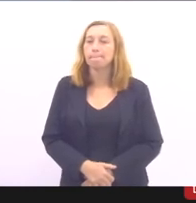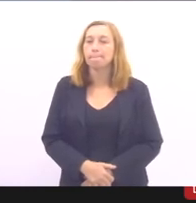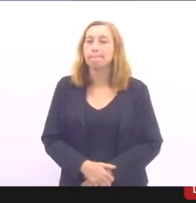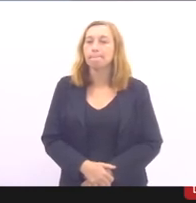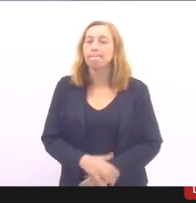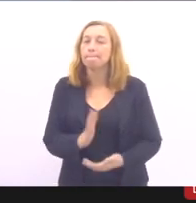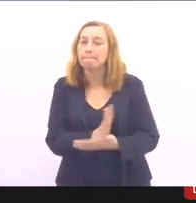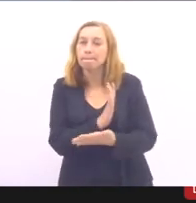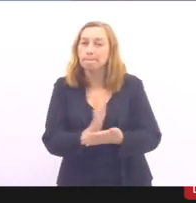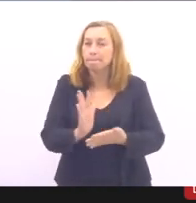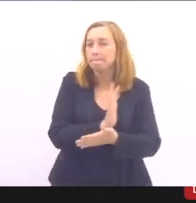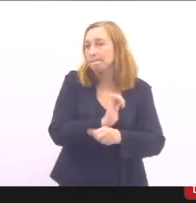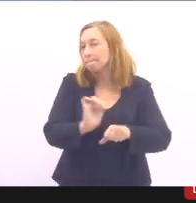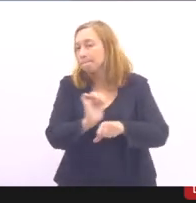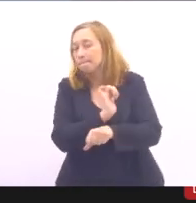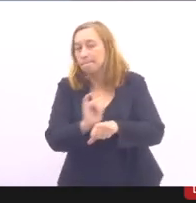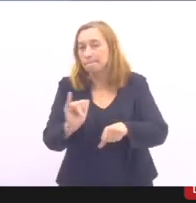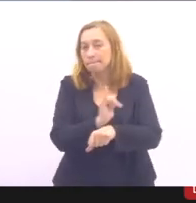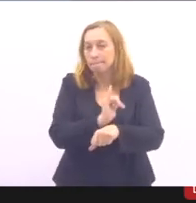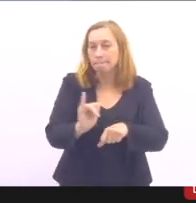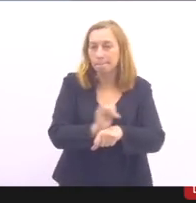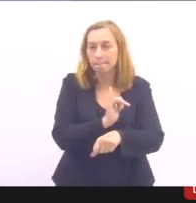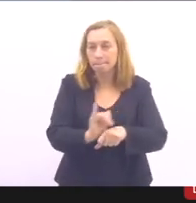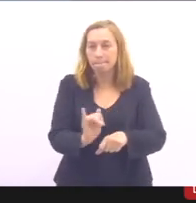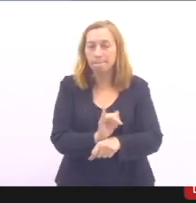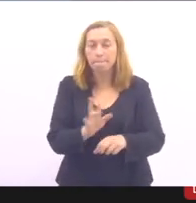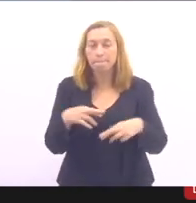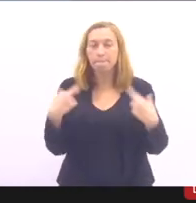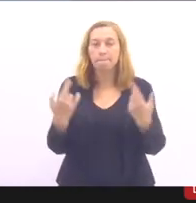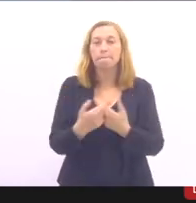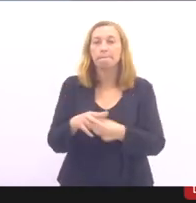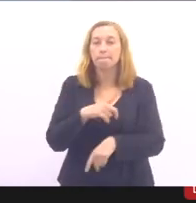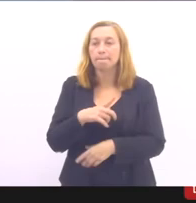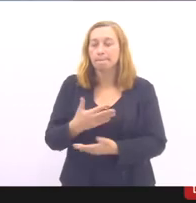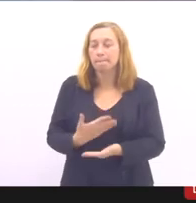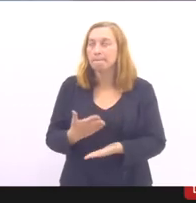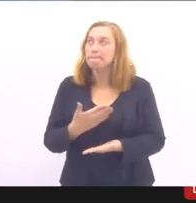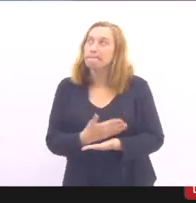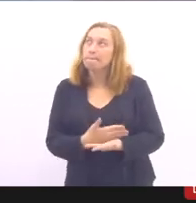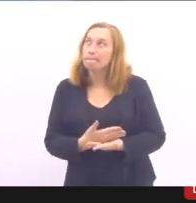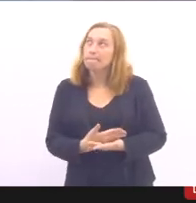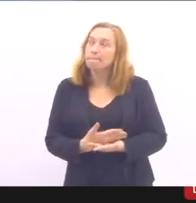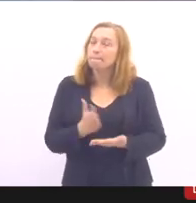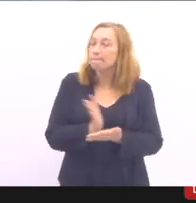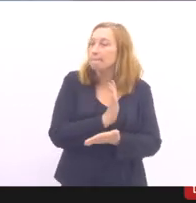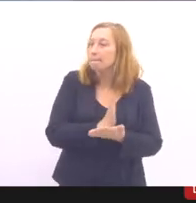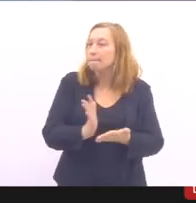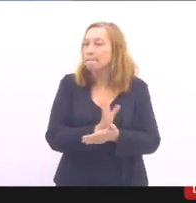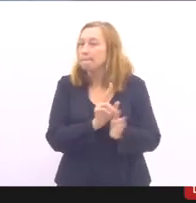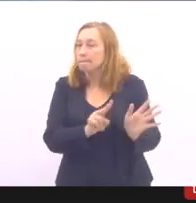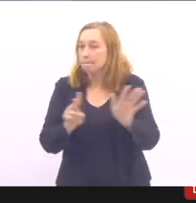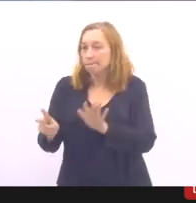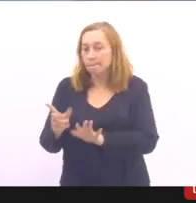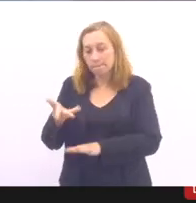algumas estratégias através de uma reunião que já tivemos inicialmente há algumas semanas,